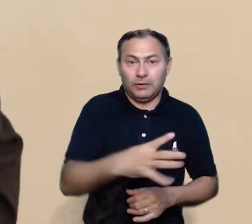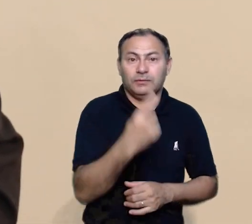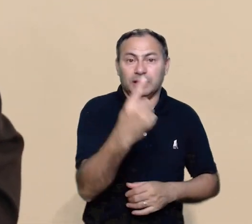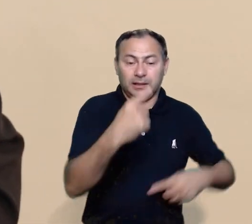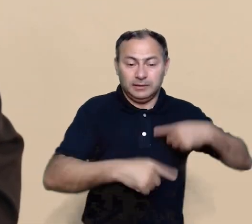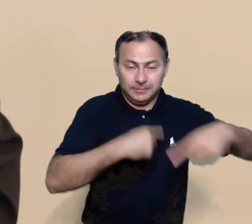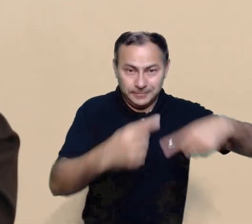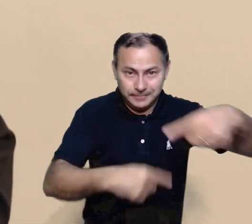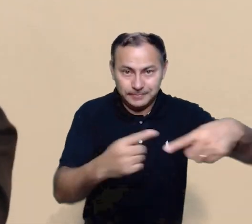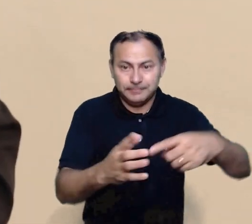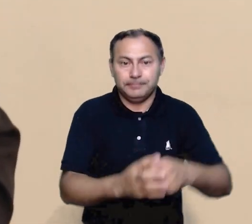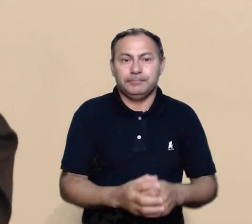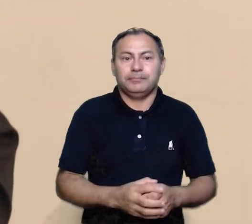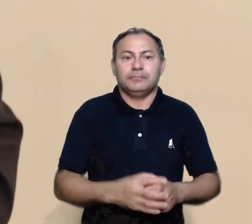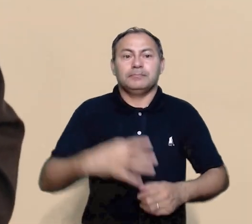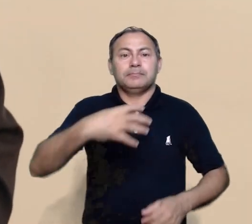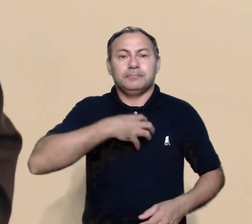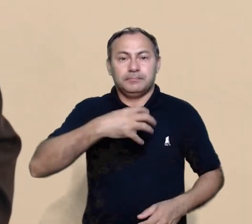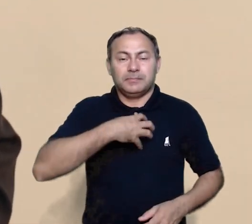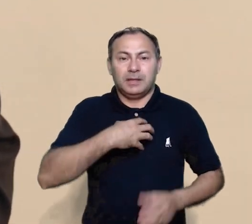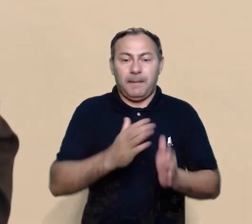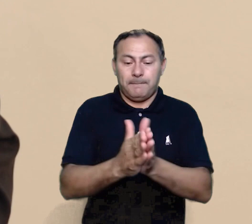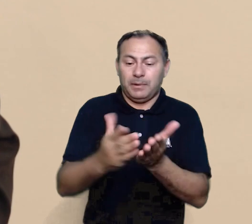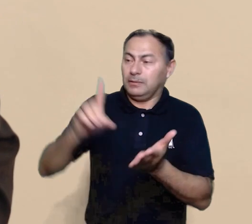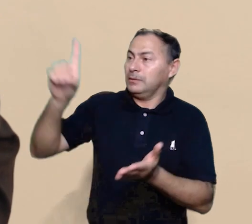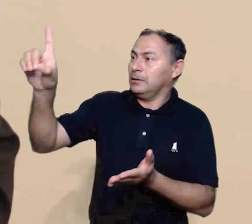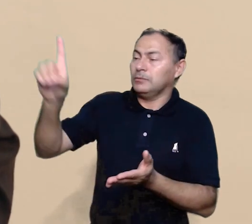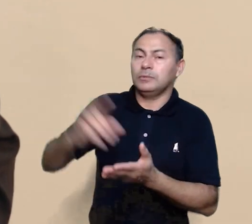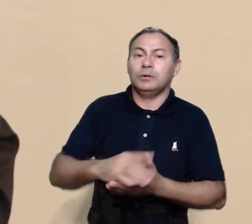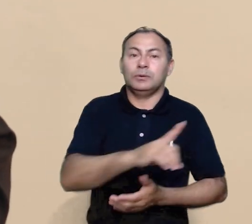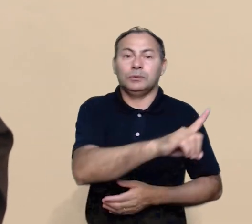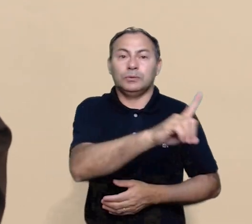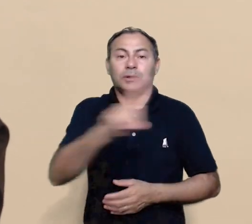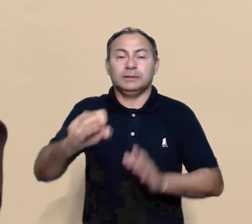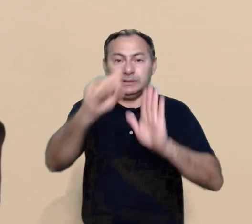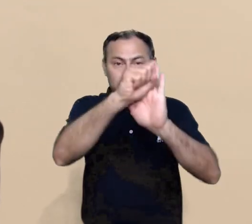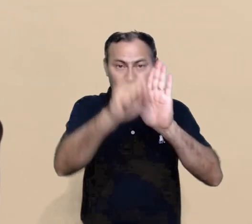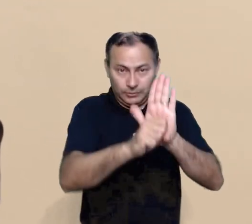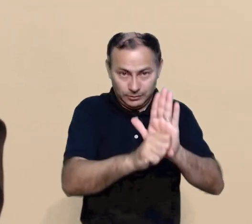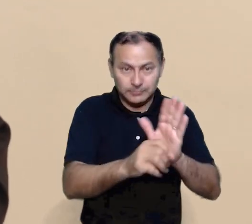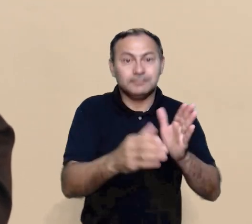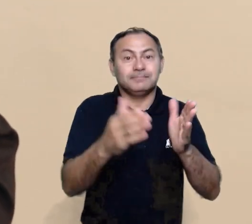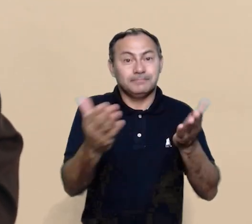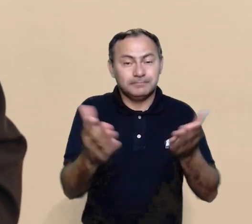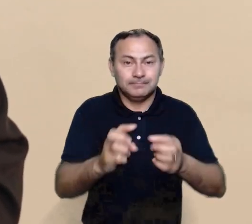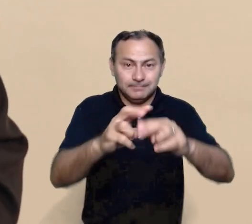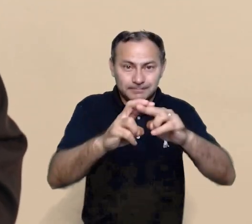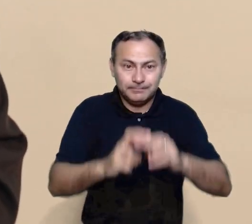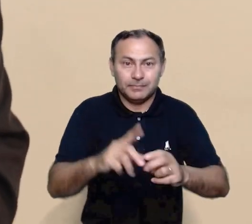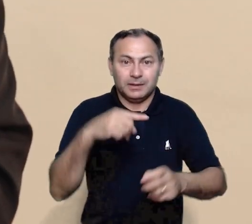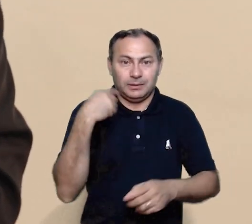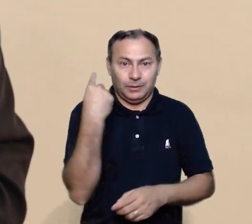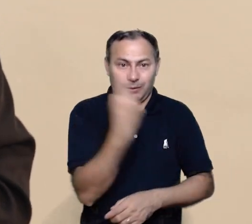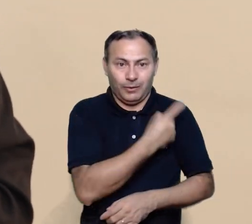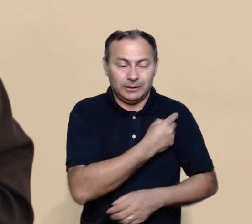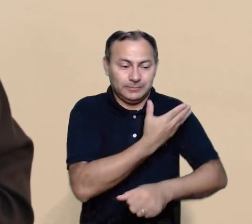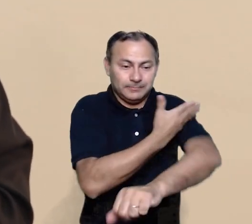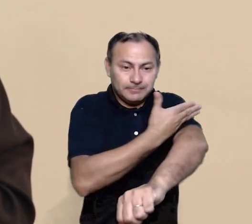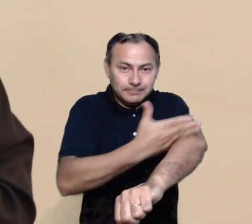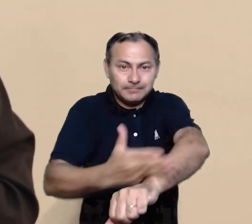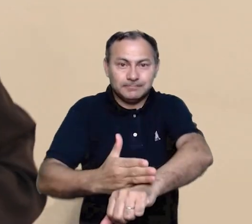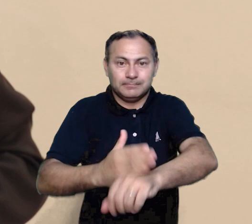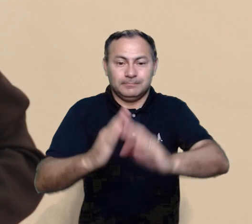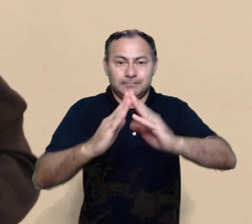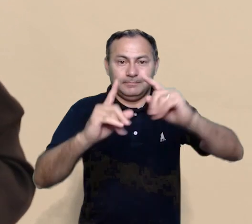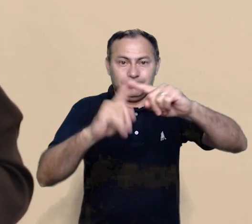nova cada geração o sentido da palavra de Deus ao longo desse séculos né por isso a gente na na